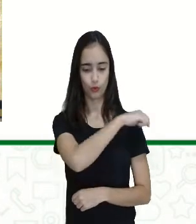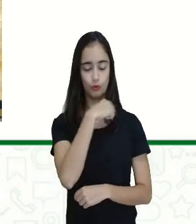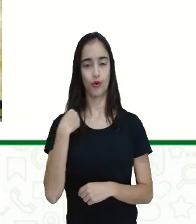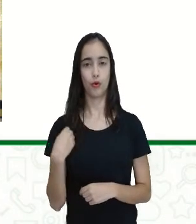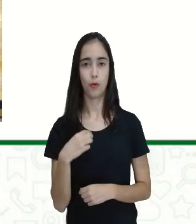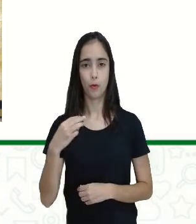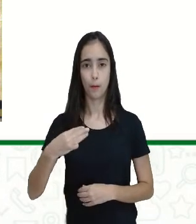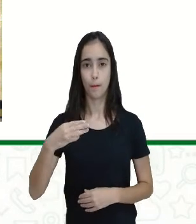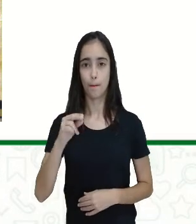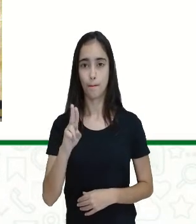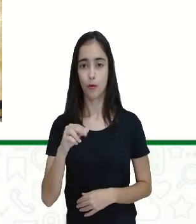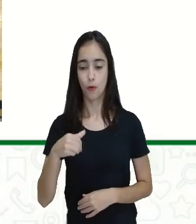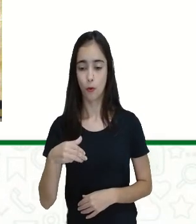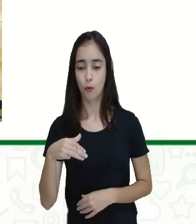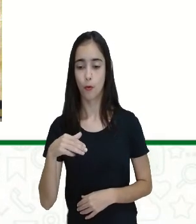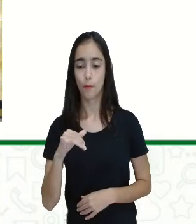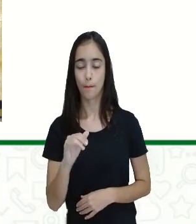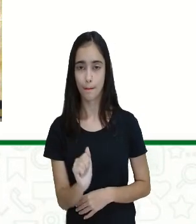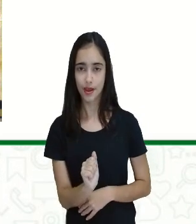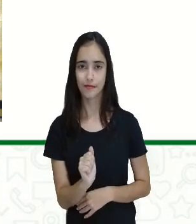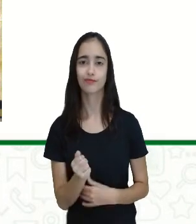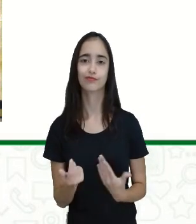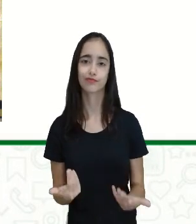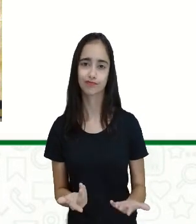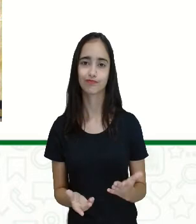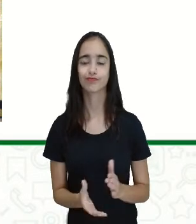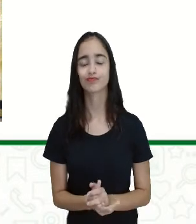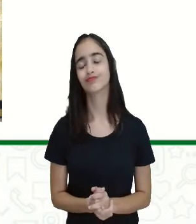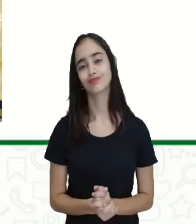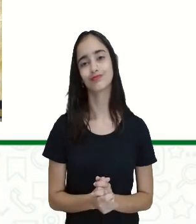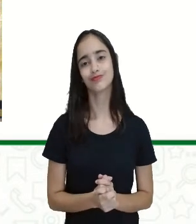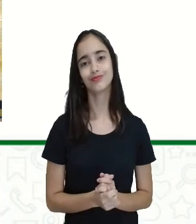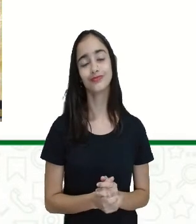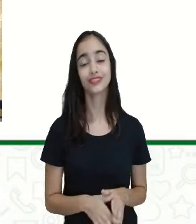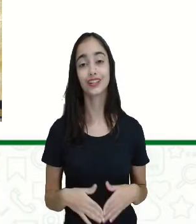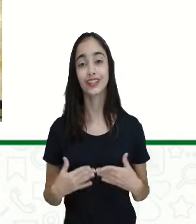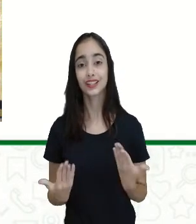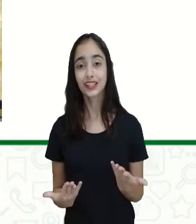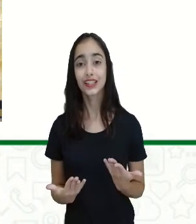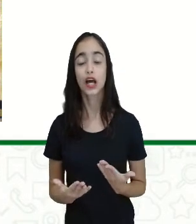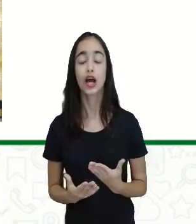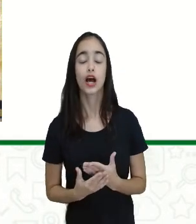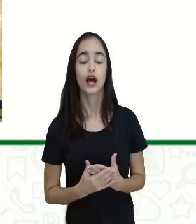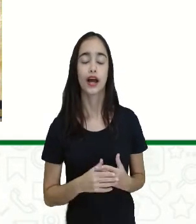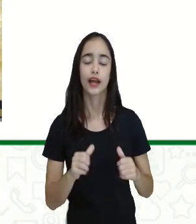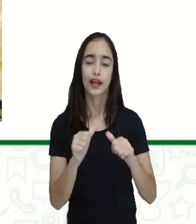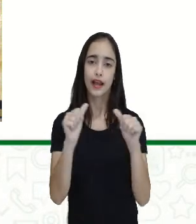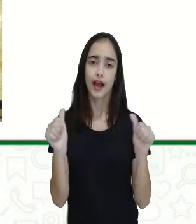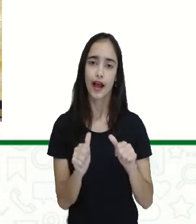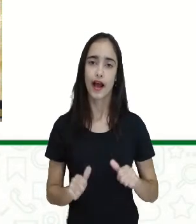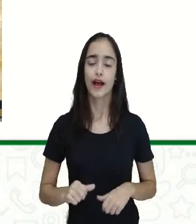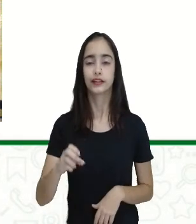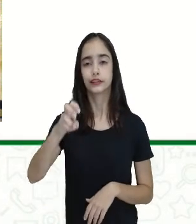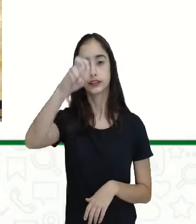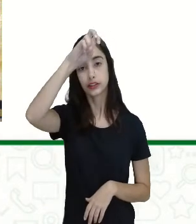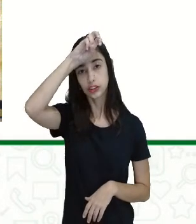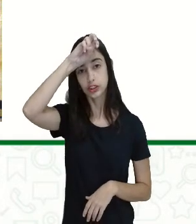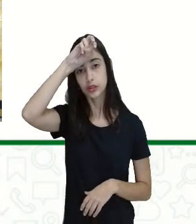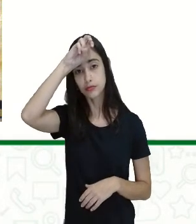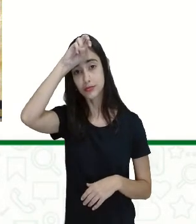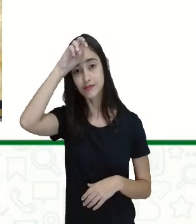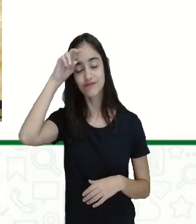a alma voltaria para aquele corpo. Então a arte egípcia, ela está fortemente ligada